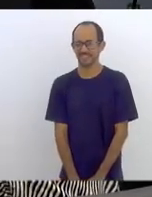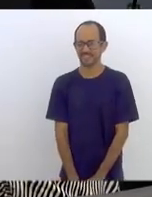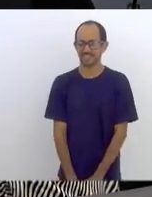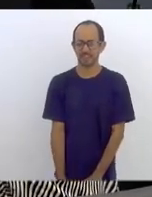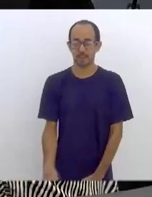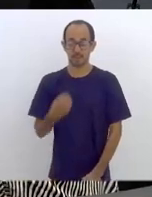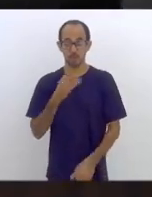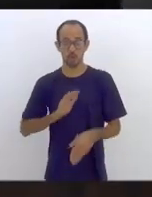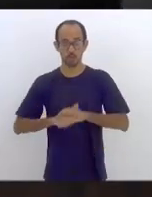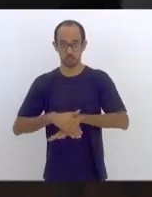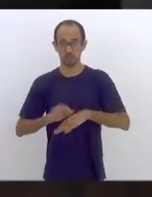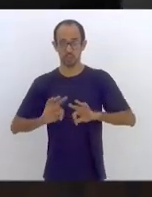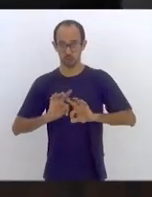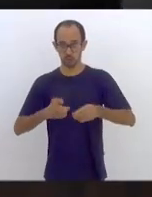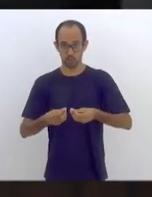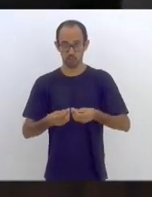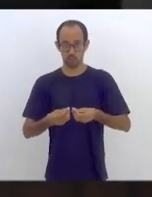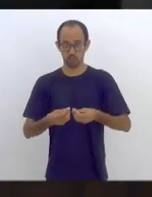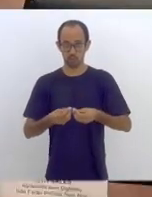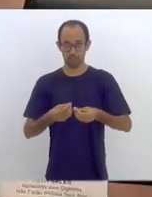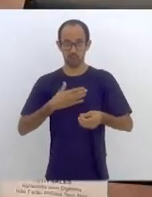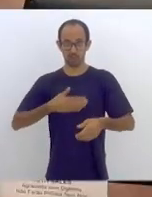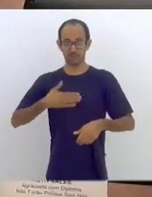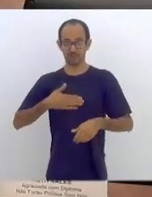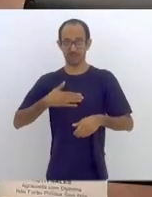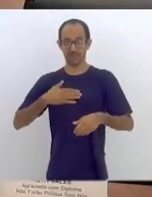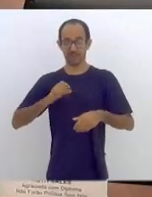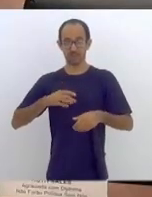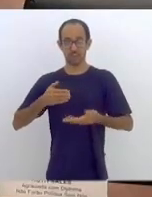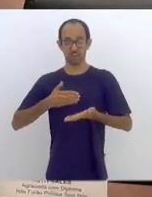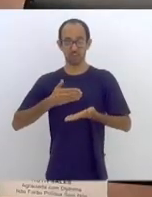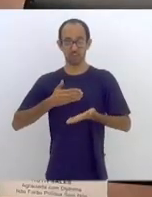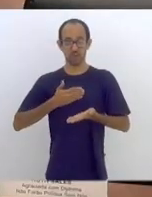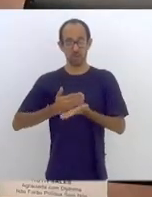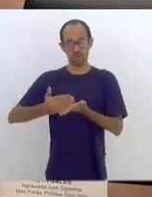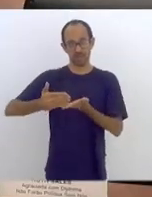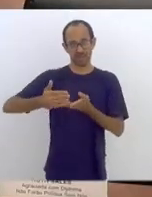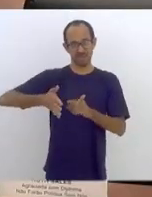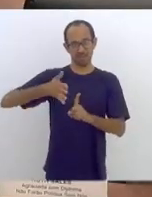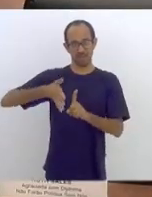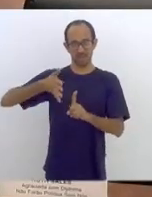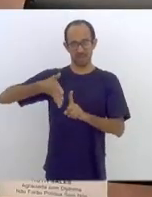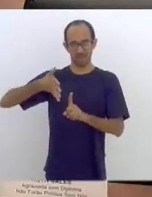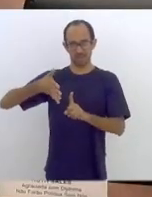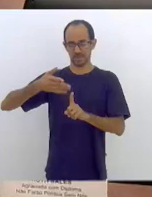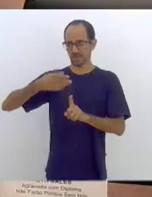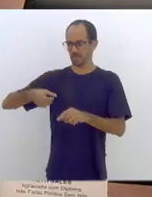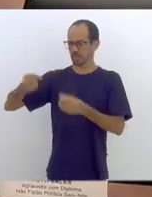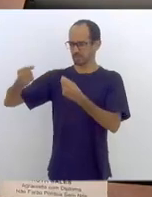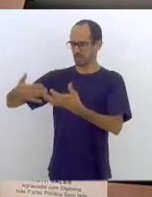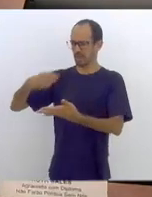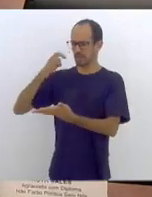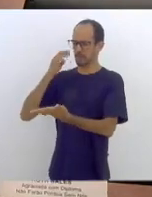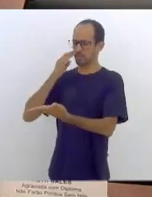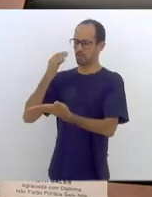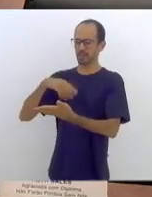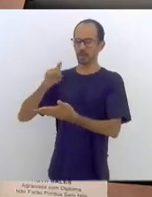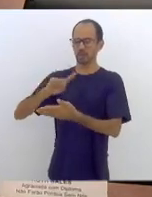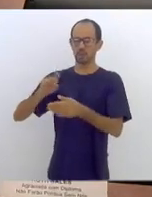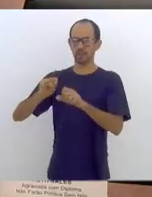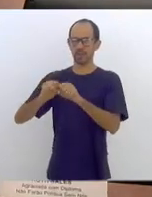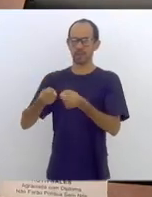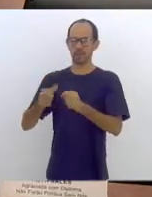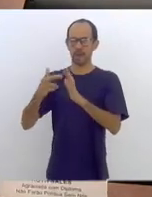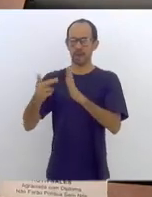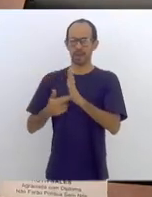Boa noite a todos. Eu gostaria só de iniciar a fala. Eu falei com Mônica que eu não ia quebrar o protocolo, porque disseram que é a casa